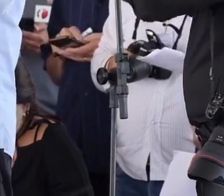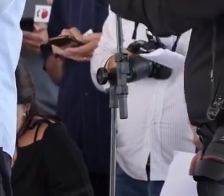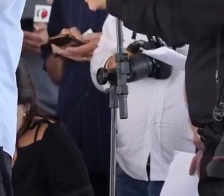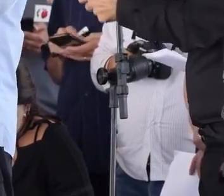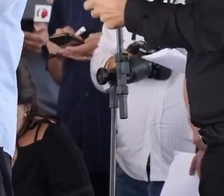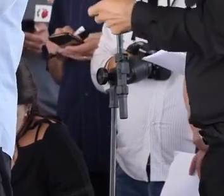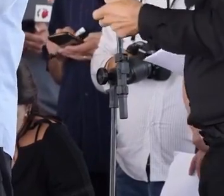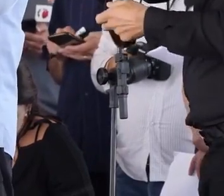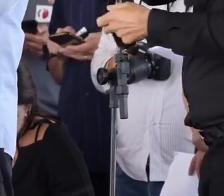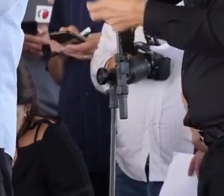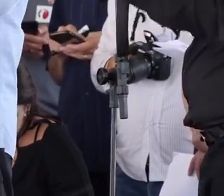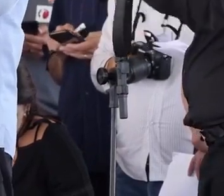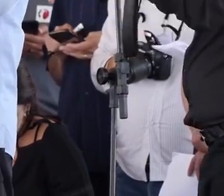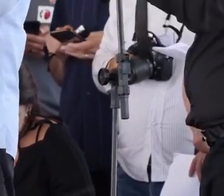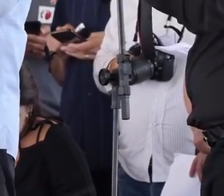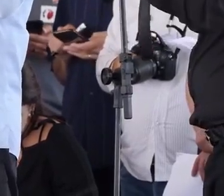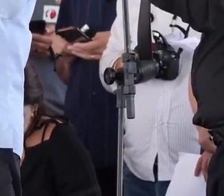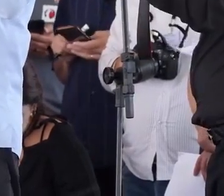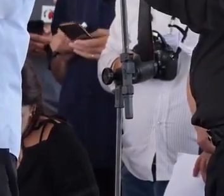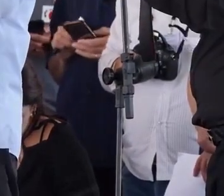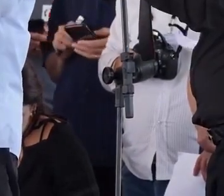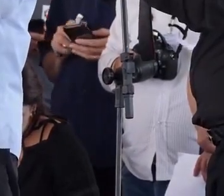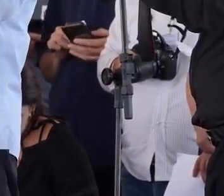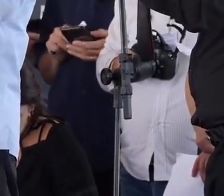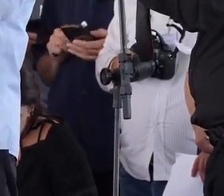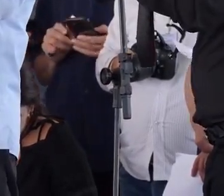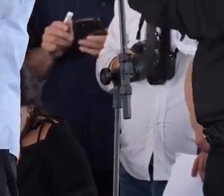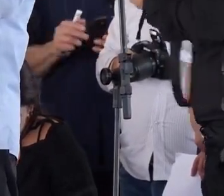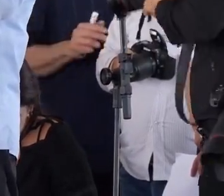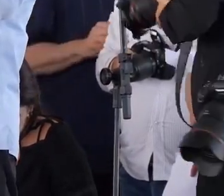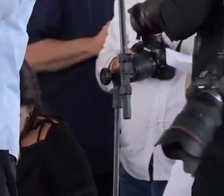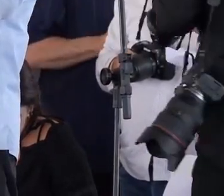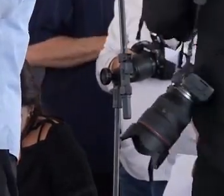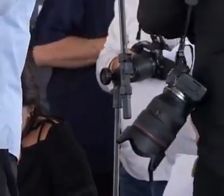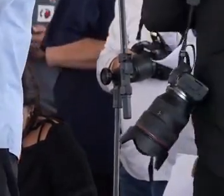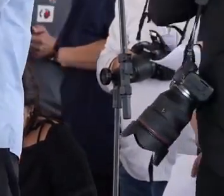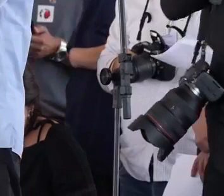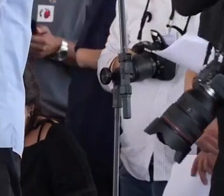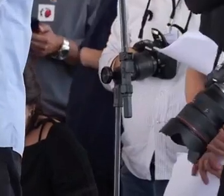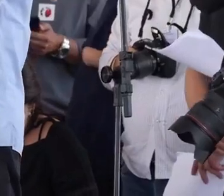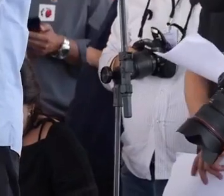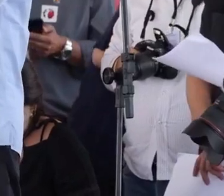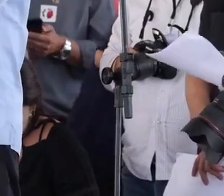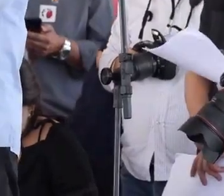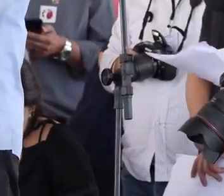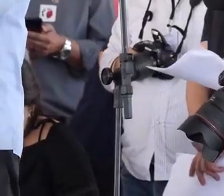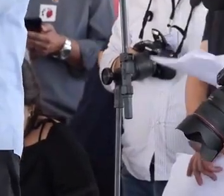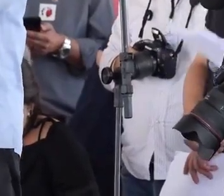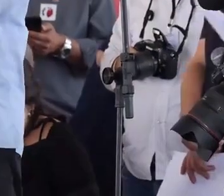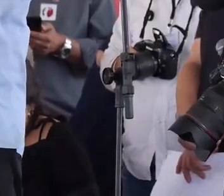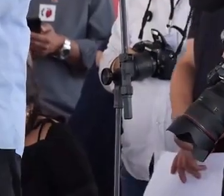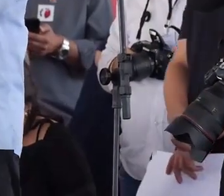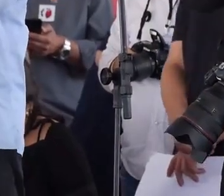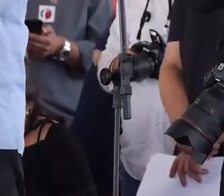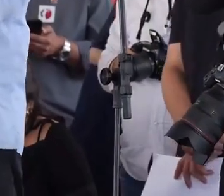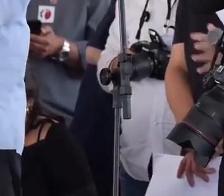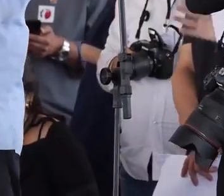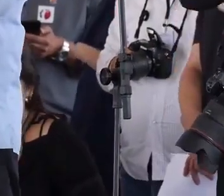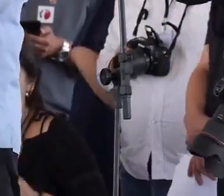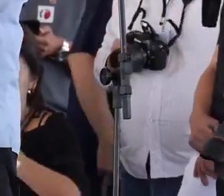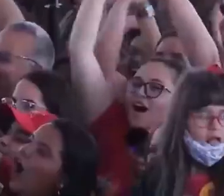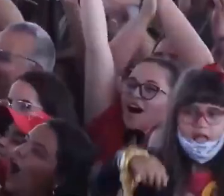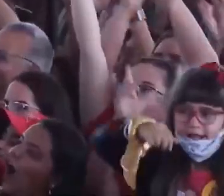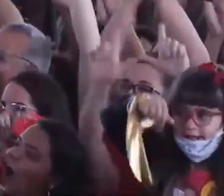vocês, tá? Não é só os brasileiros que querem o Lula de volta. O mundo quer o Lula